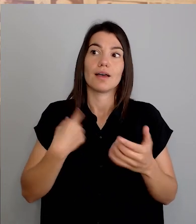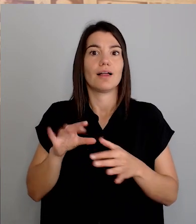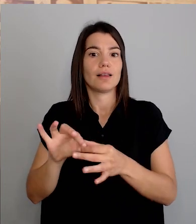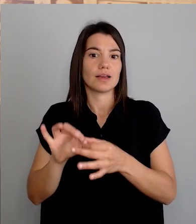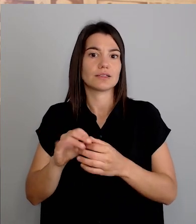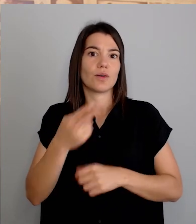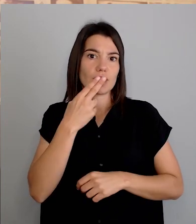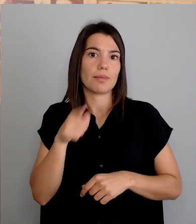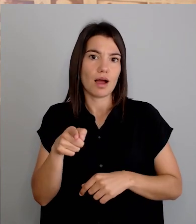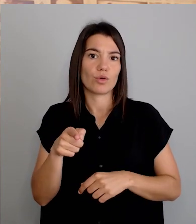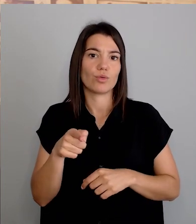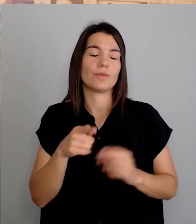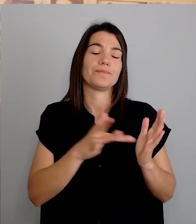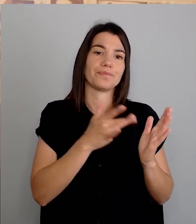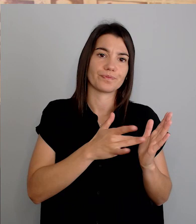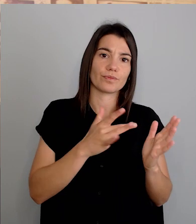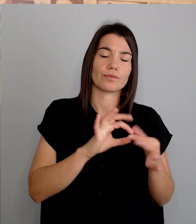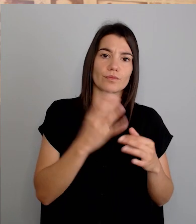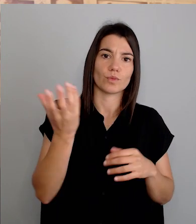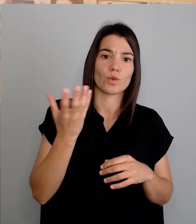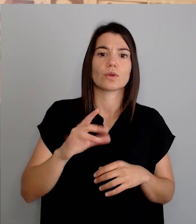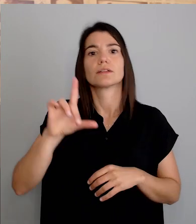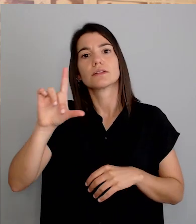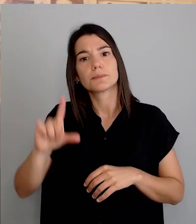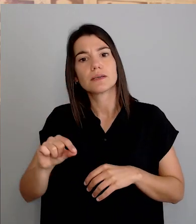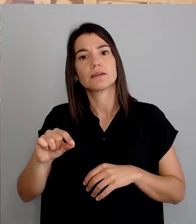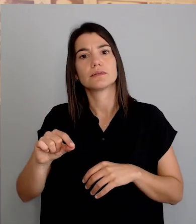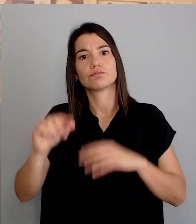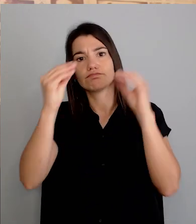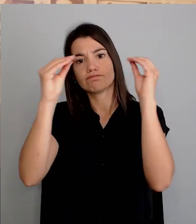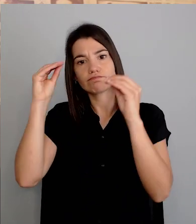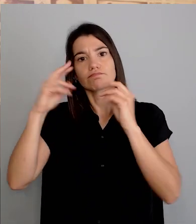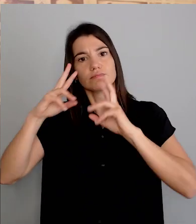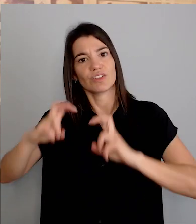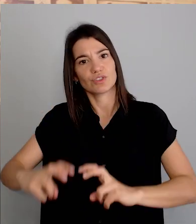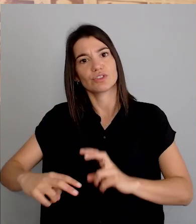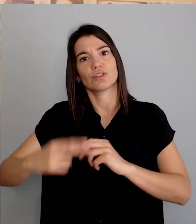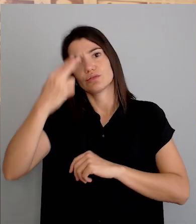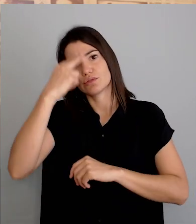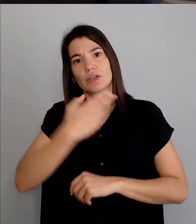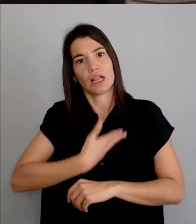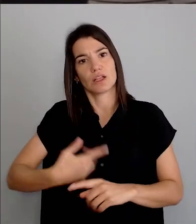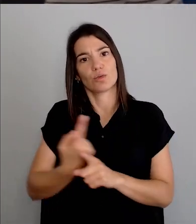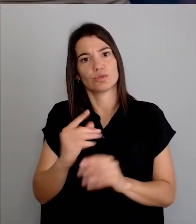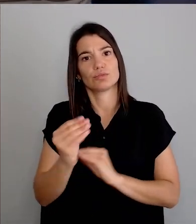ligação ao tabaco, Não só literária, como enquanto arqueólogo.